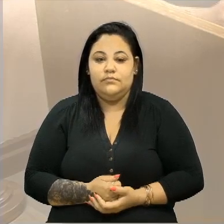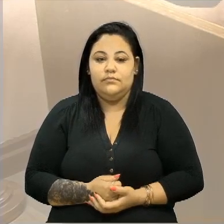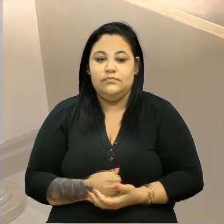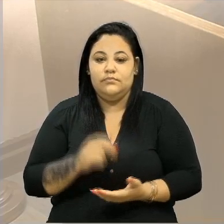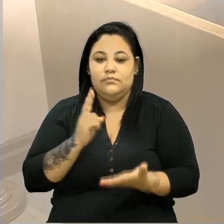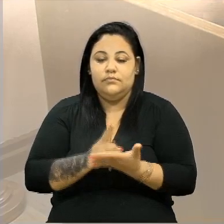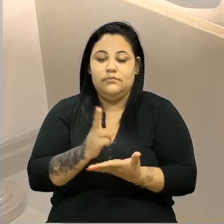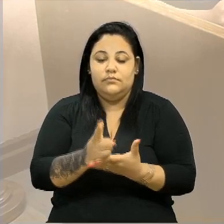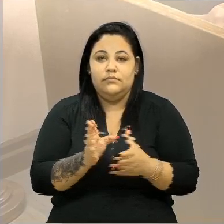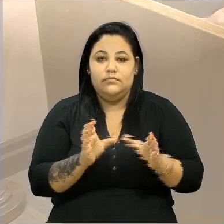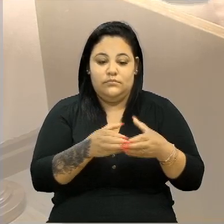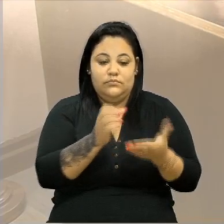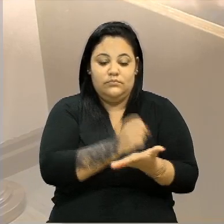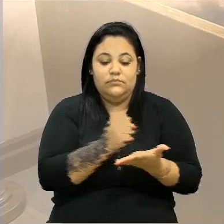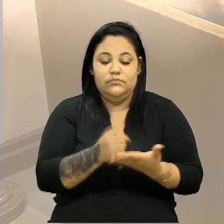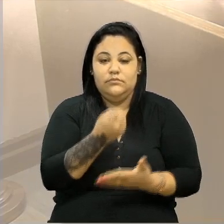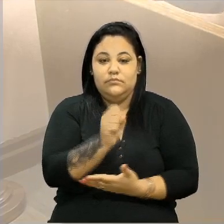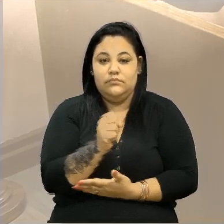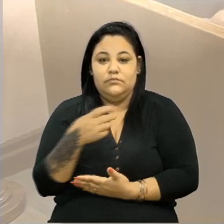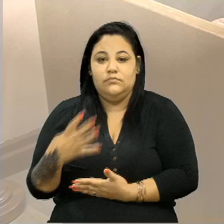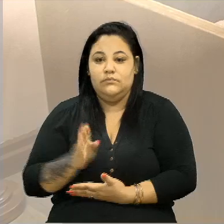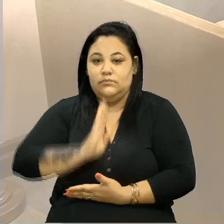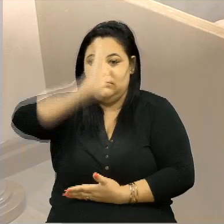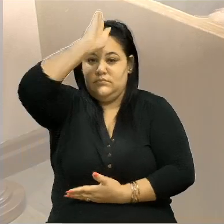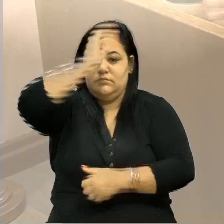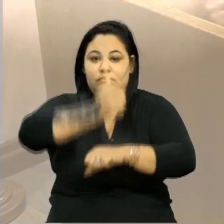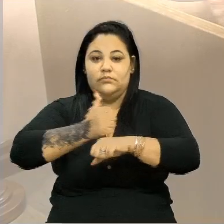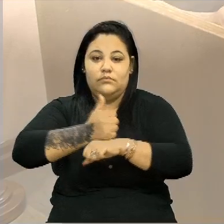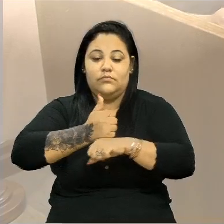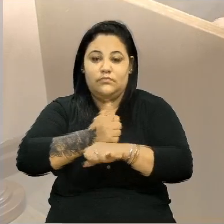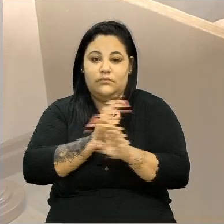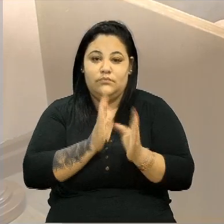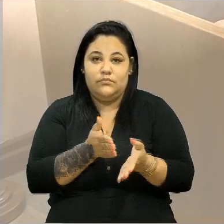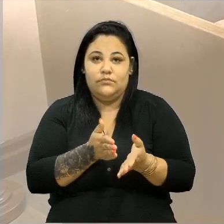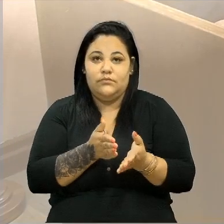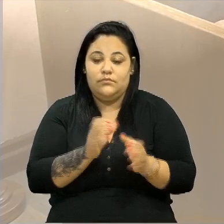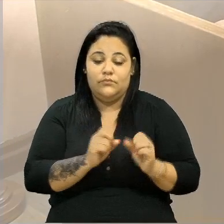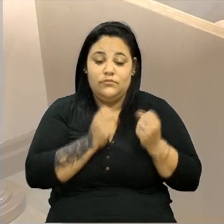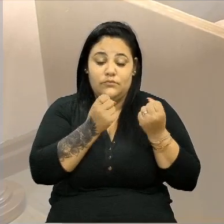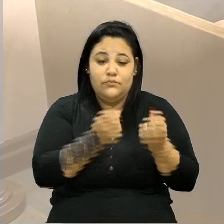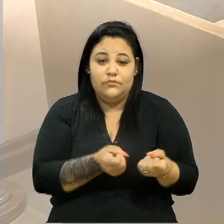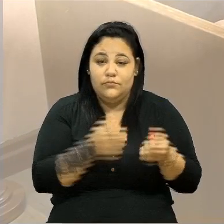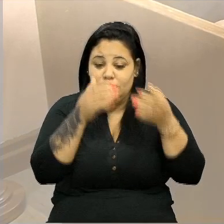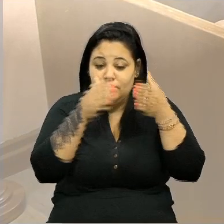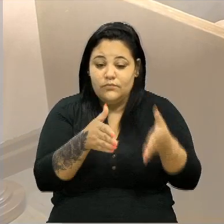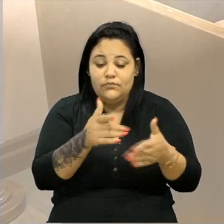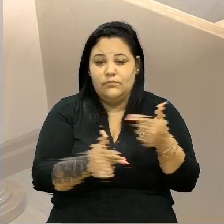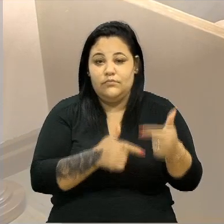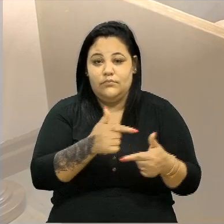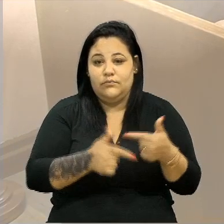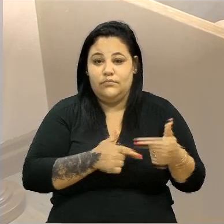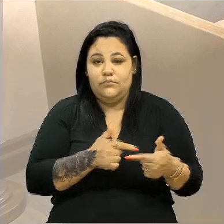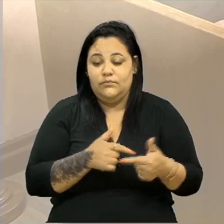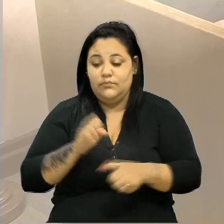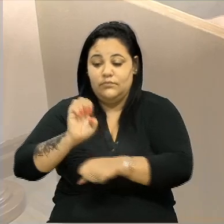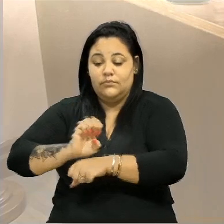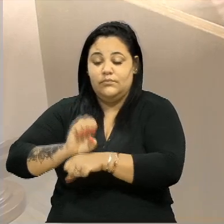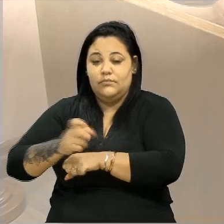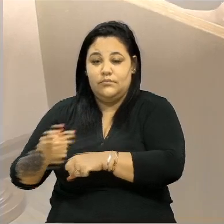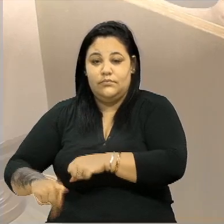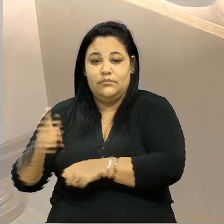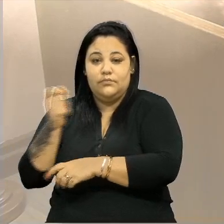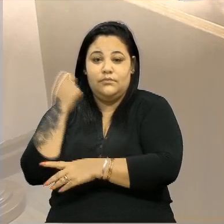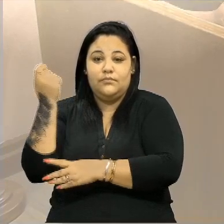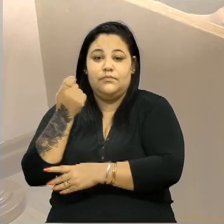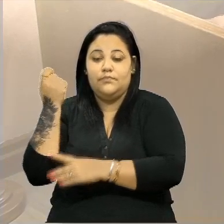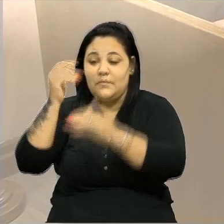de 84 bombeiros militares profissionais com dedicação exclusiva para o serviço. É o Estado do Rio Grande do Sul